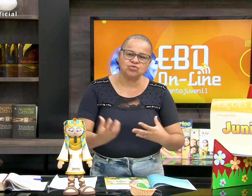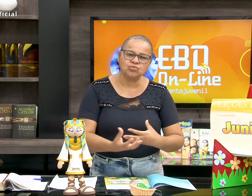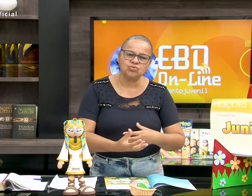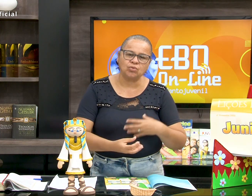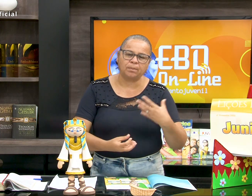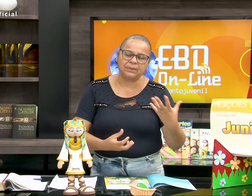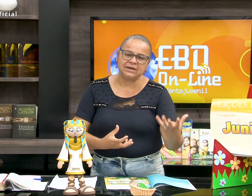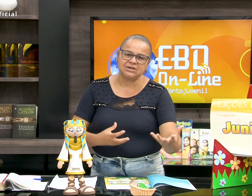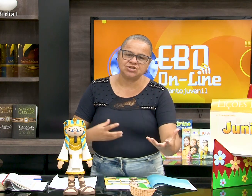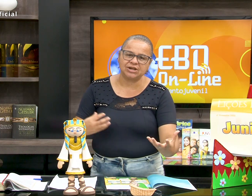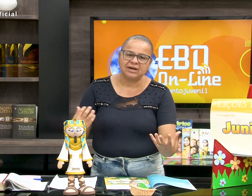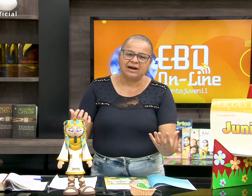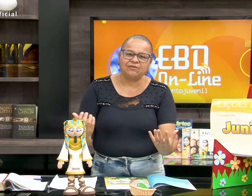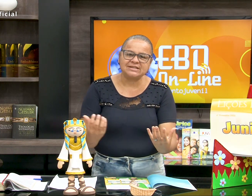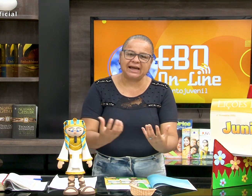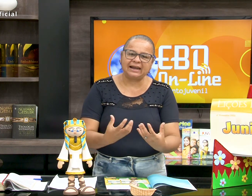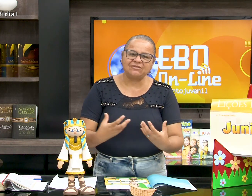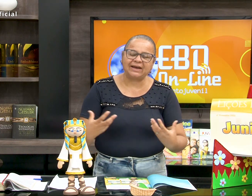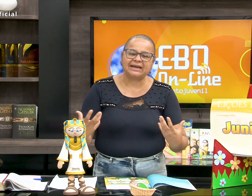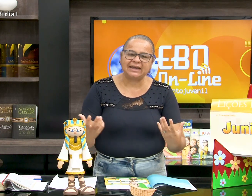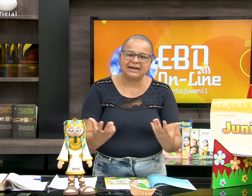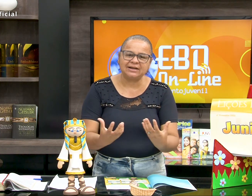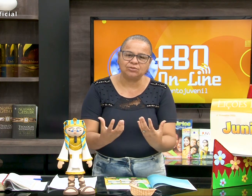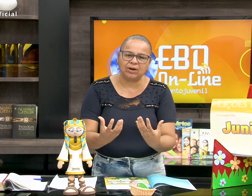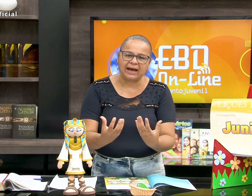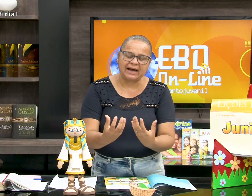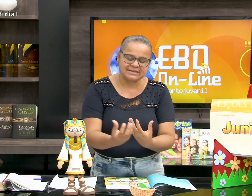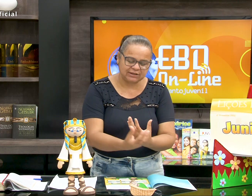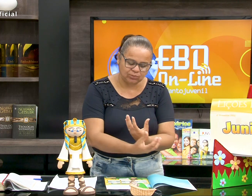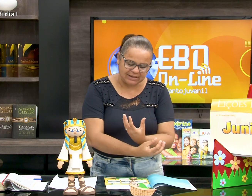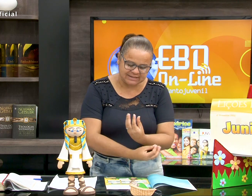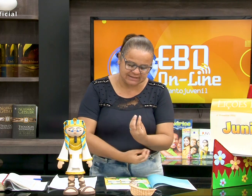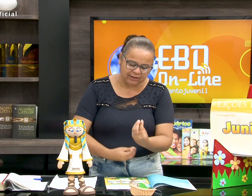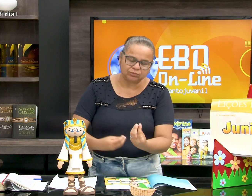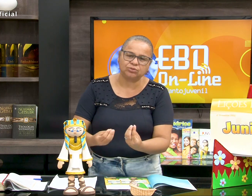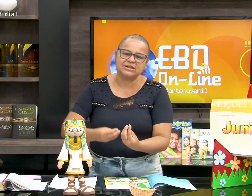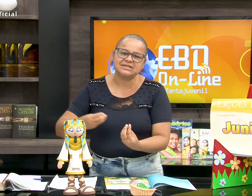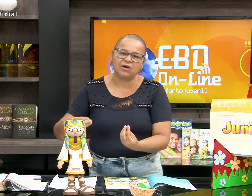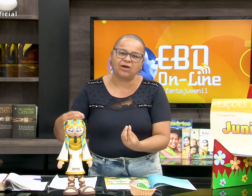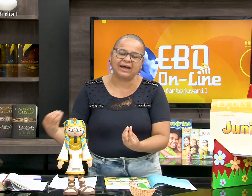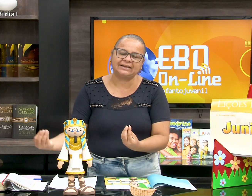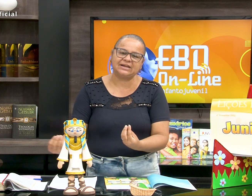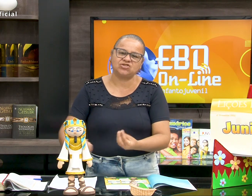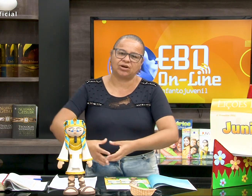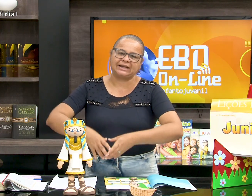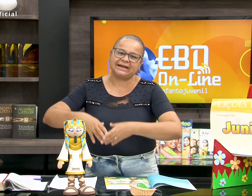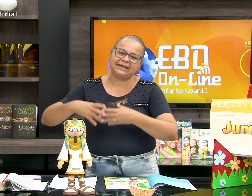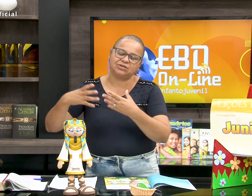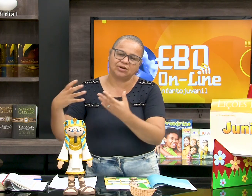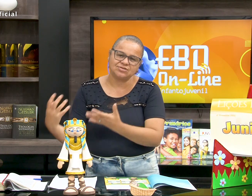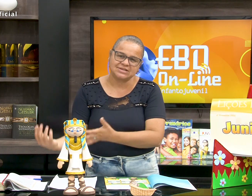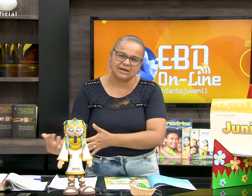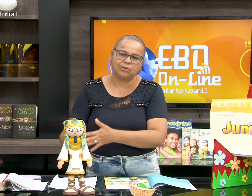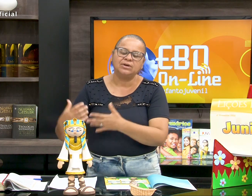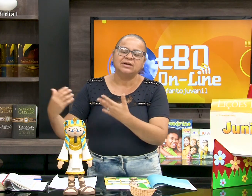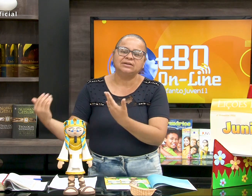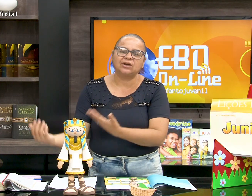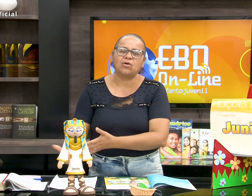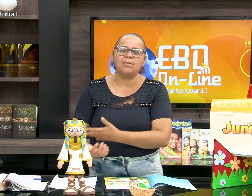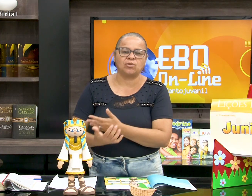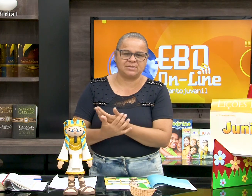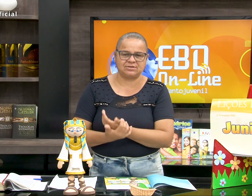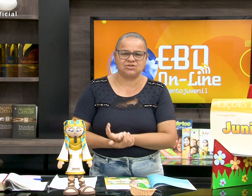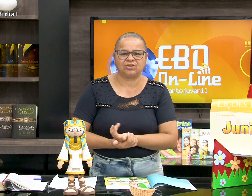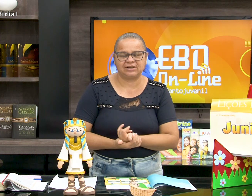pegou junco, piche. Você ali vai criando a situação do desenrolar da história, da introdução,